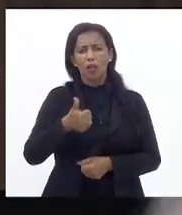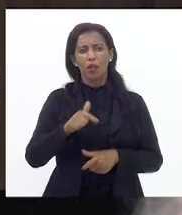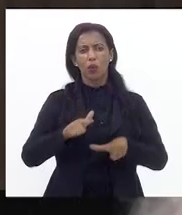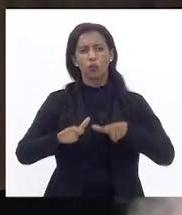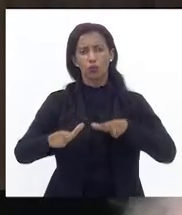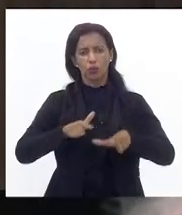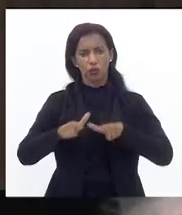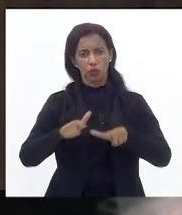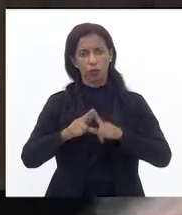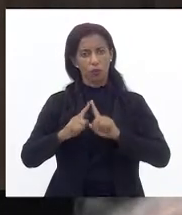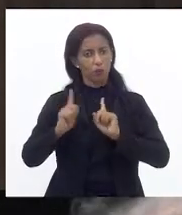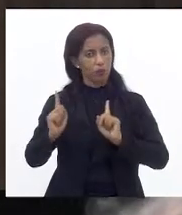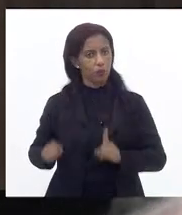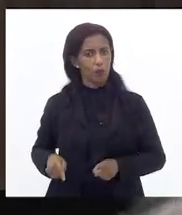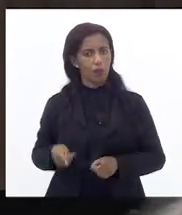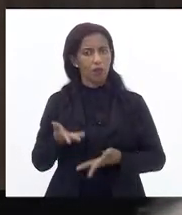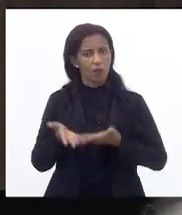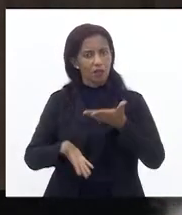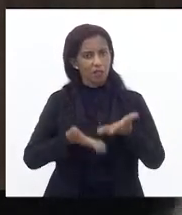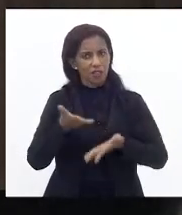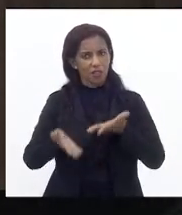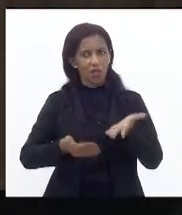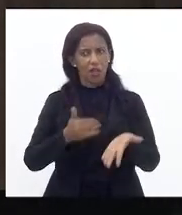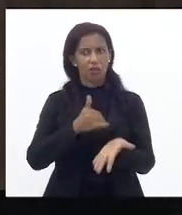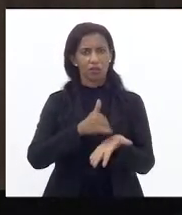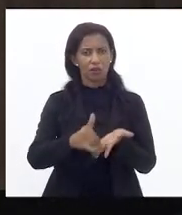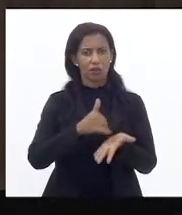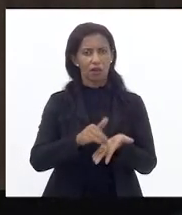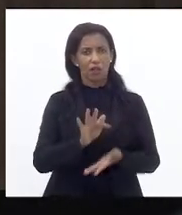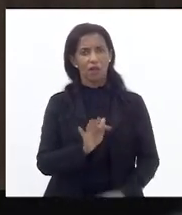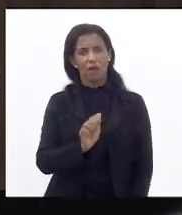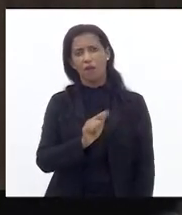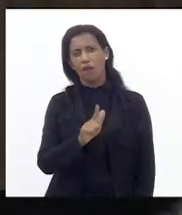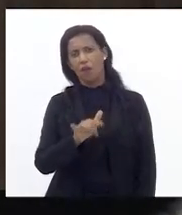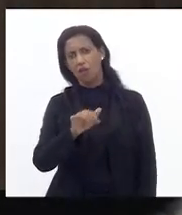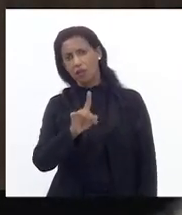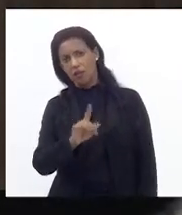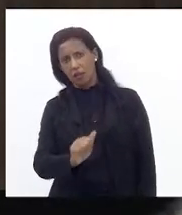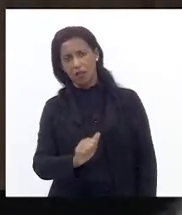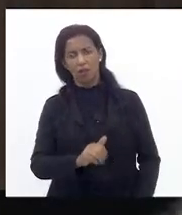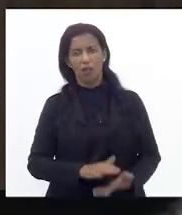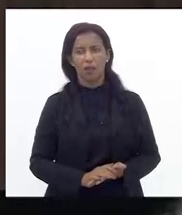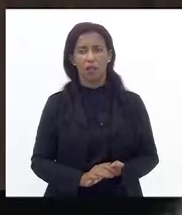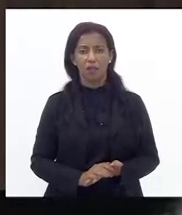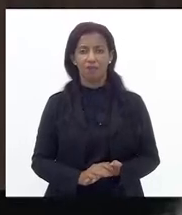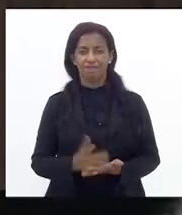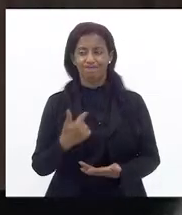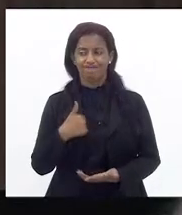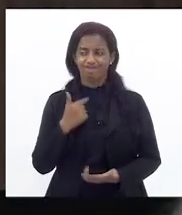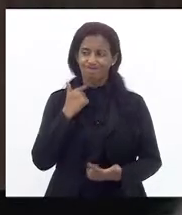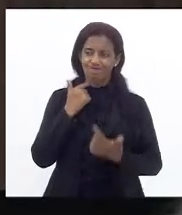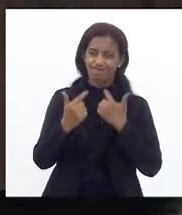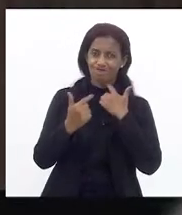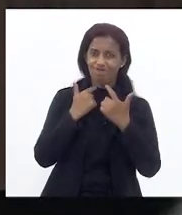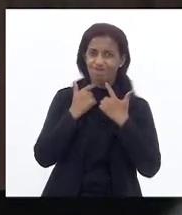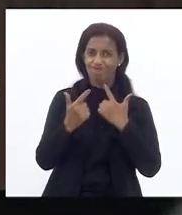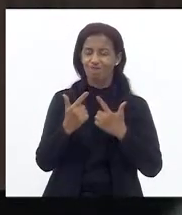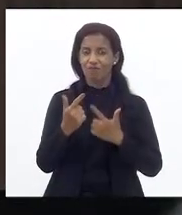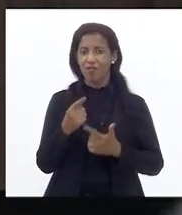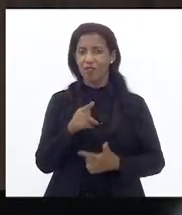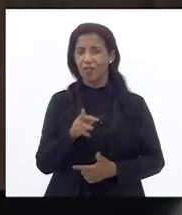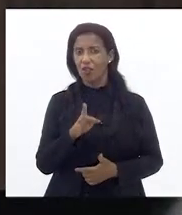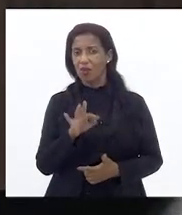anos de serviço público dedicado a secretaria de fazenda e tô com pé atrás com relação ao